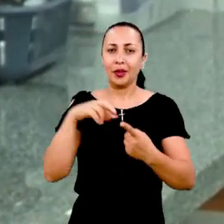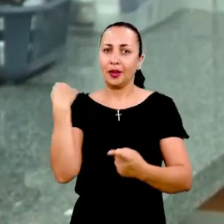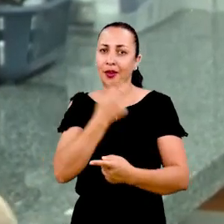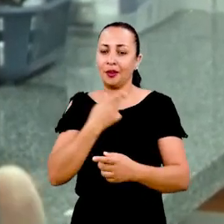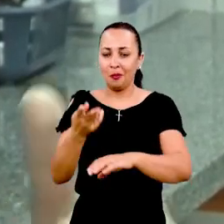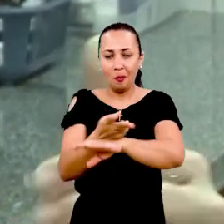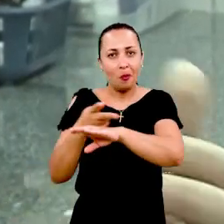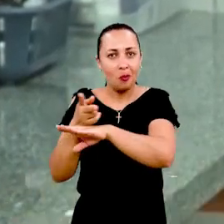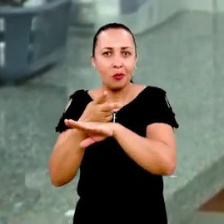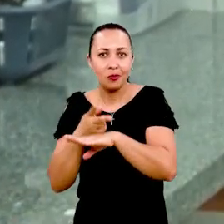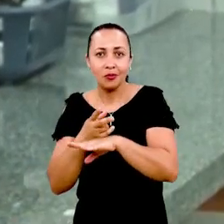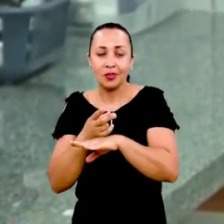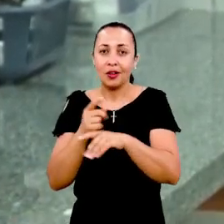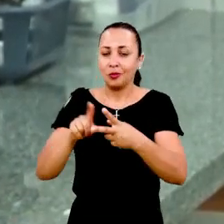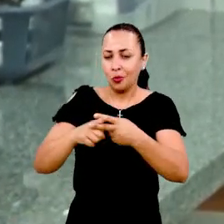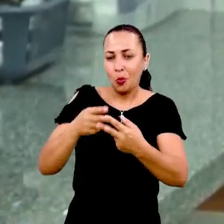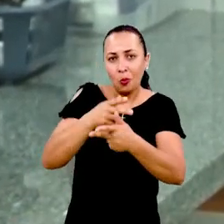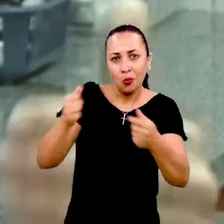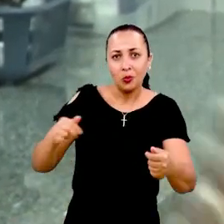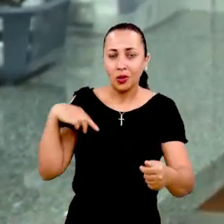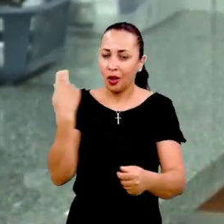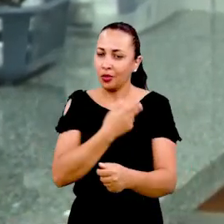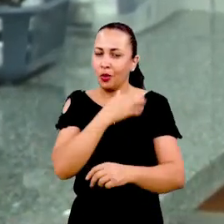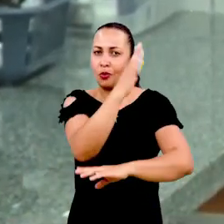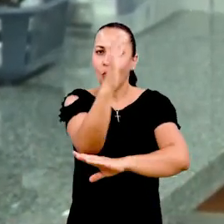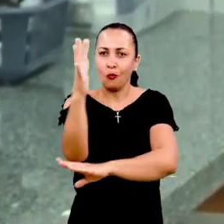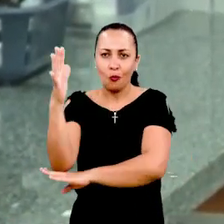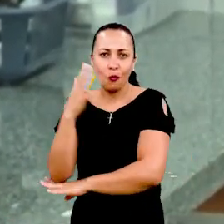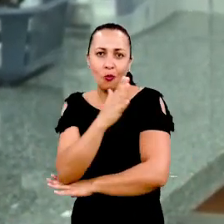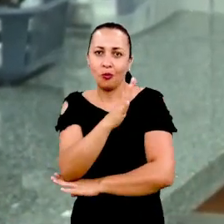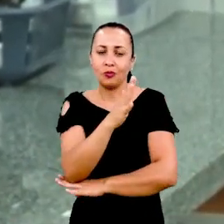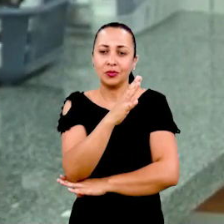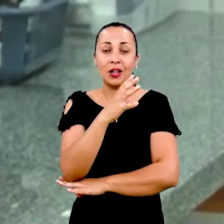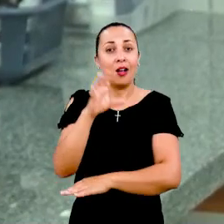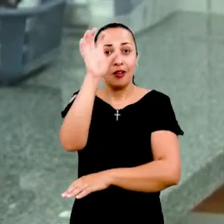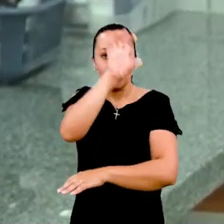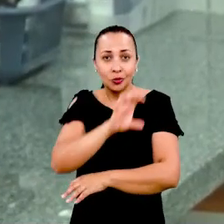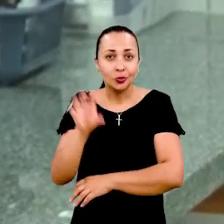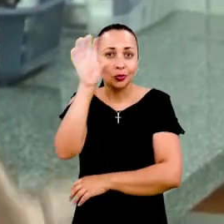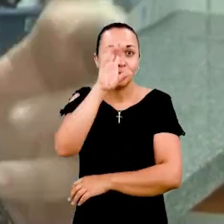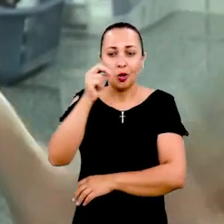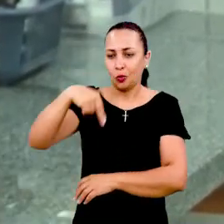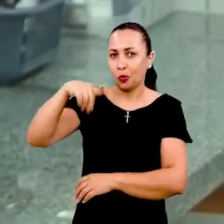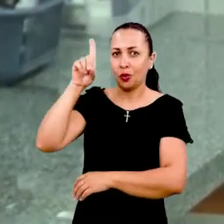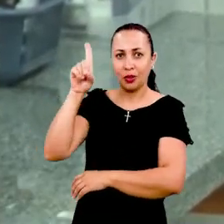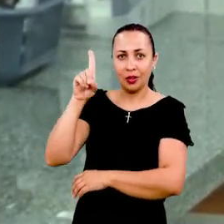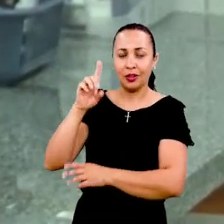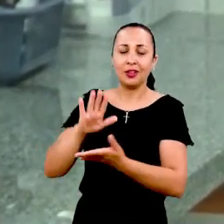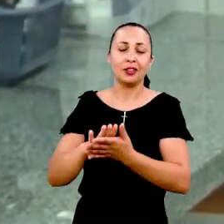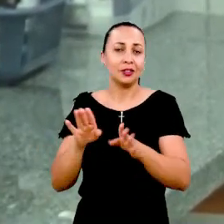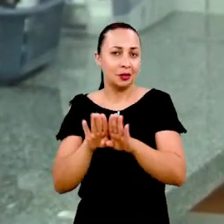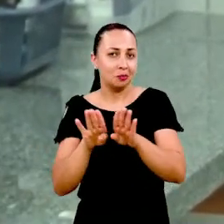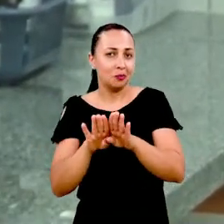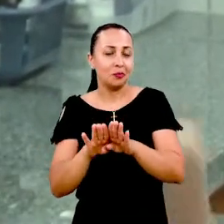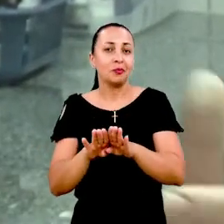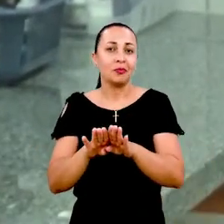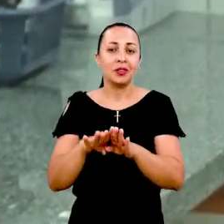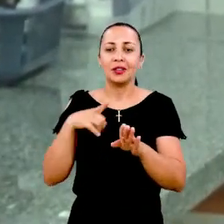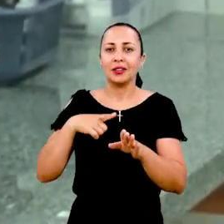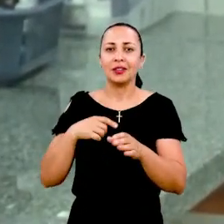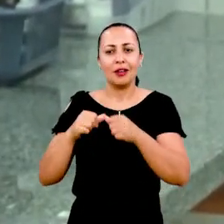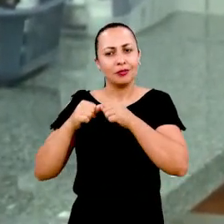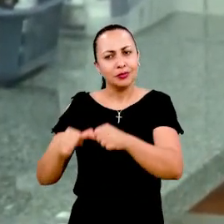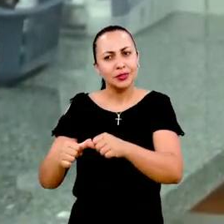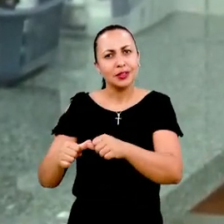nós estamos buscando esses produtos justamente na nossa flora, regionais, não só do Nordeste, mas principalmente do Nordeste, que